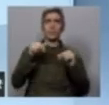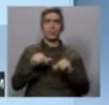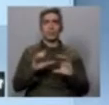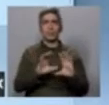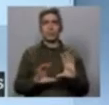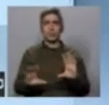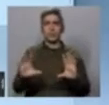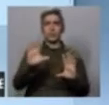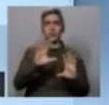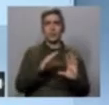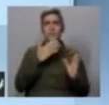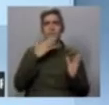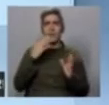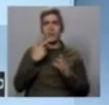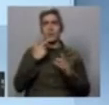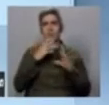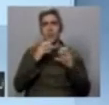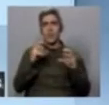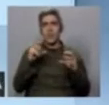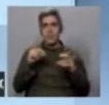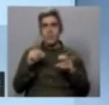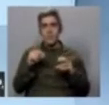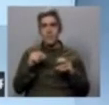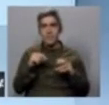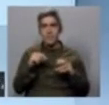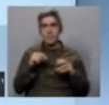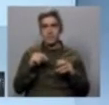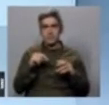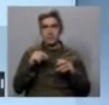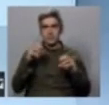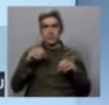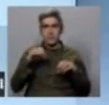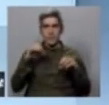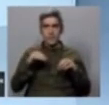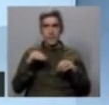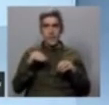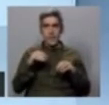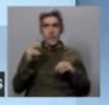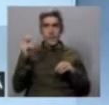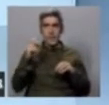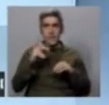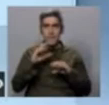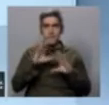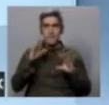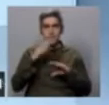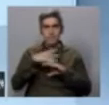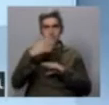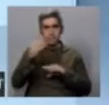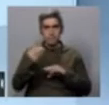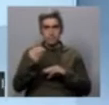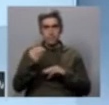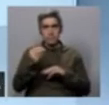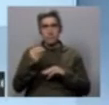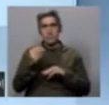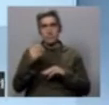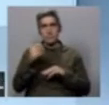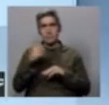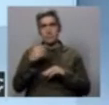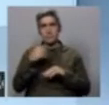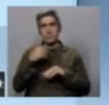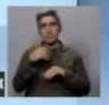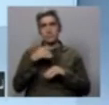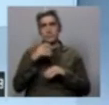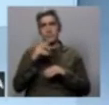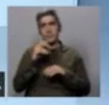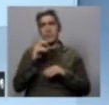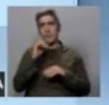também já temos céu muito nublado, mas a precipitação irá chegar apenas mais tarde, mais para, sobretudo nas